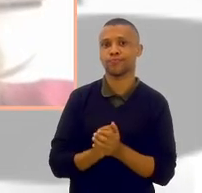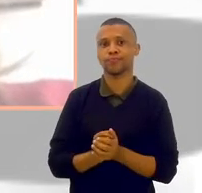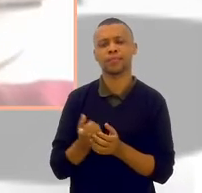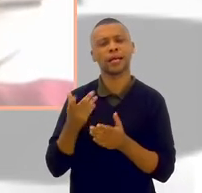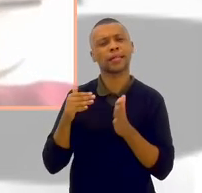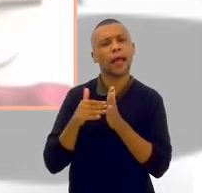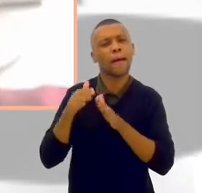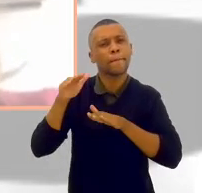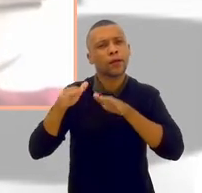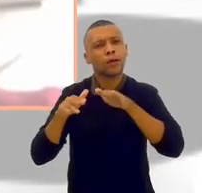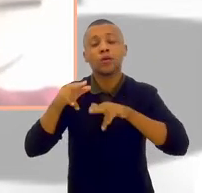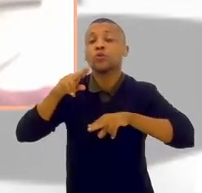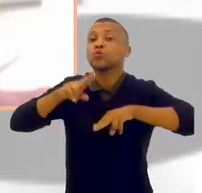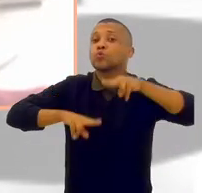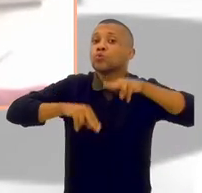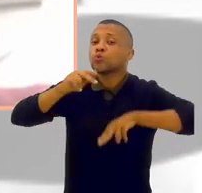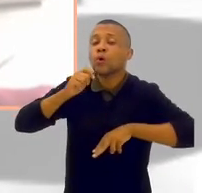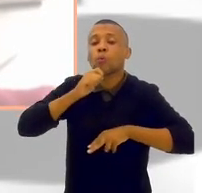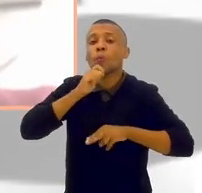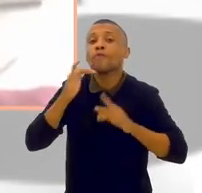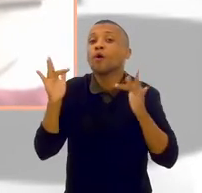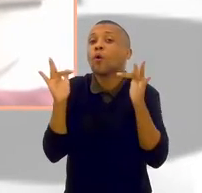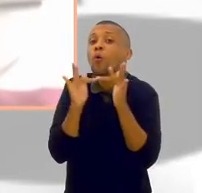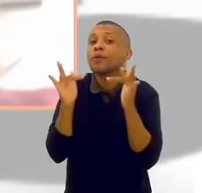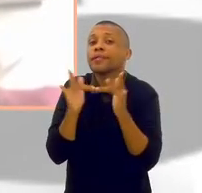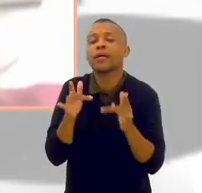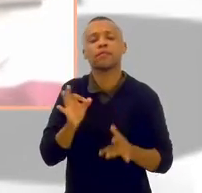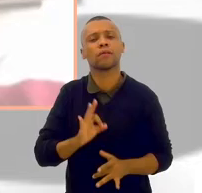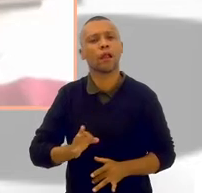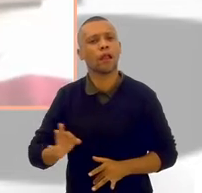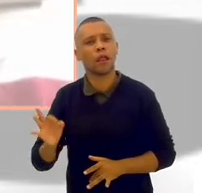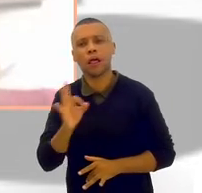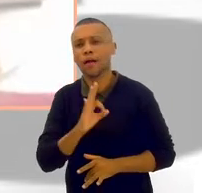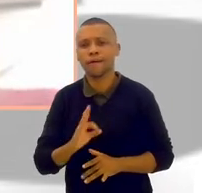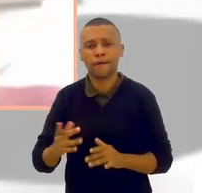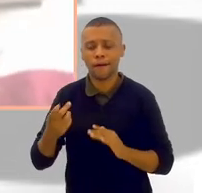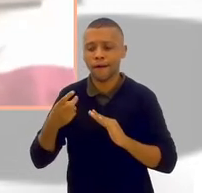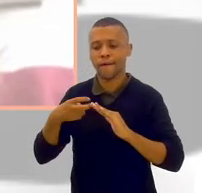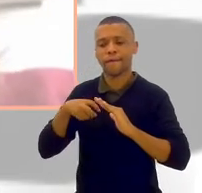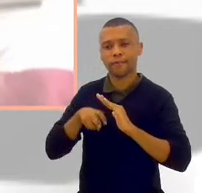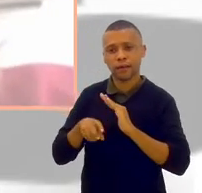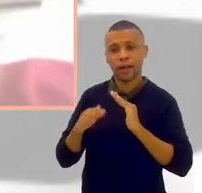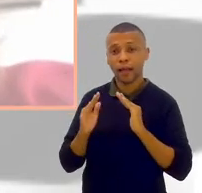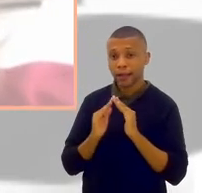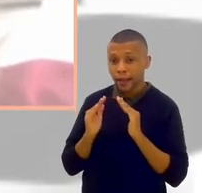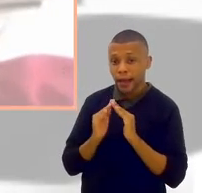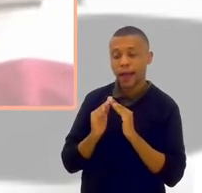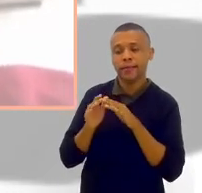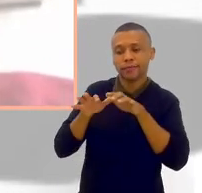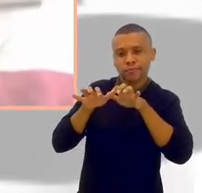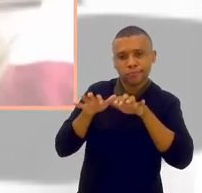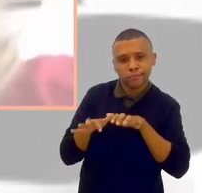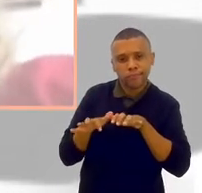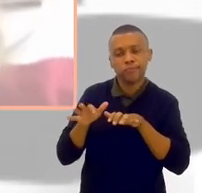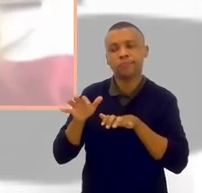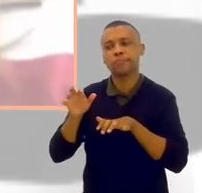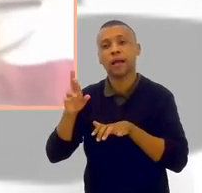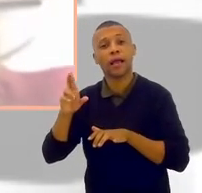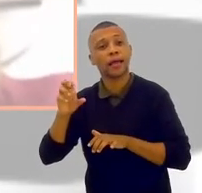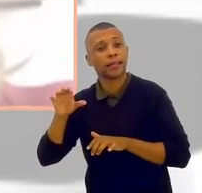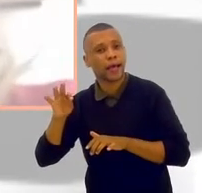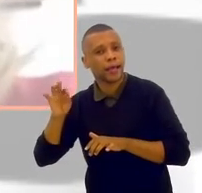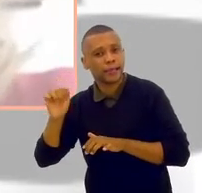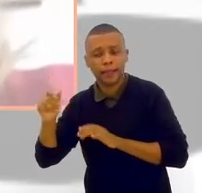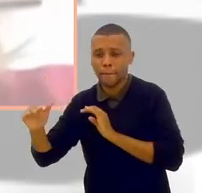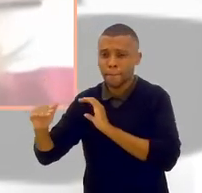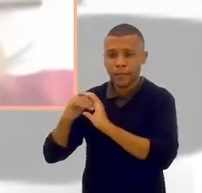Até mais ou menos junho eu não tive contato, fiquei trancada, as comidas chegavam, a Renata mandava, os comércios,